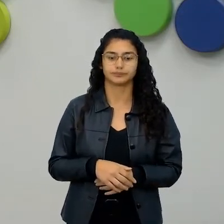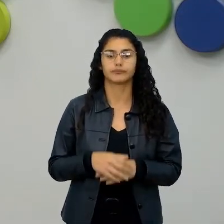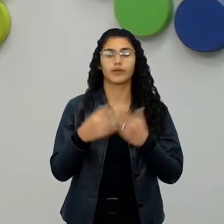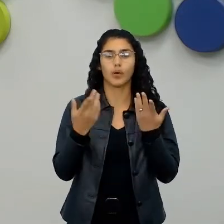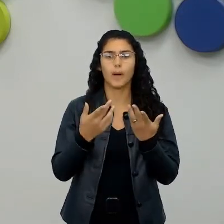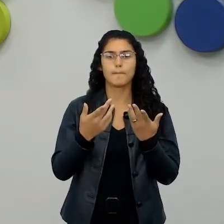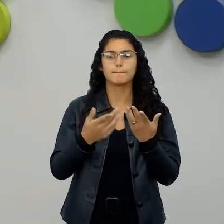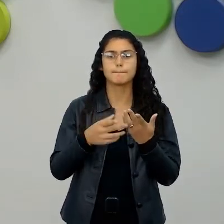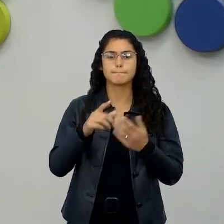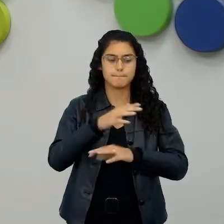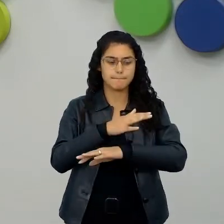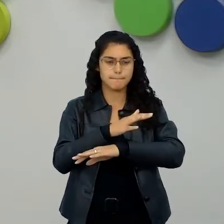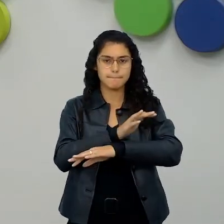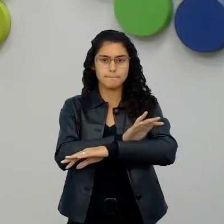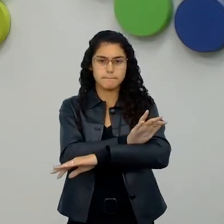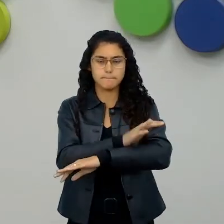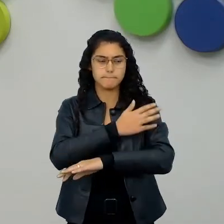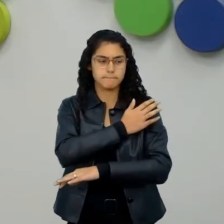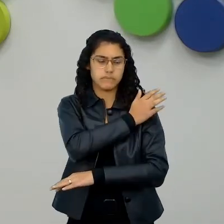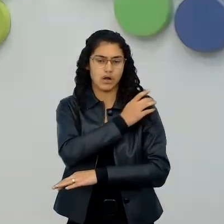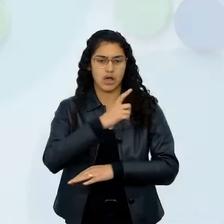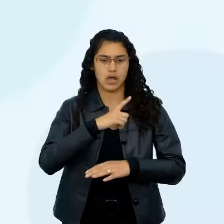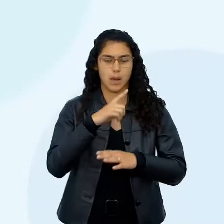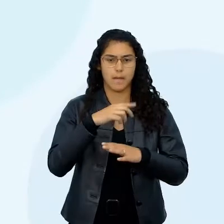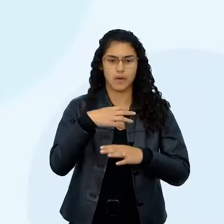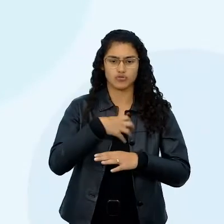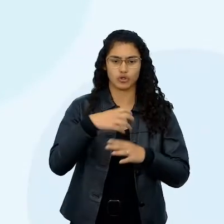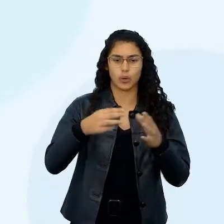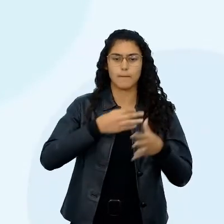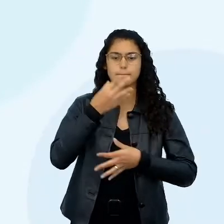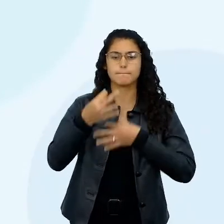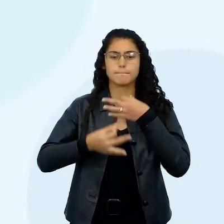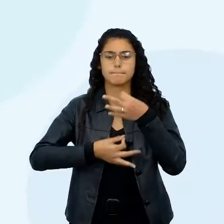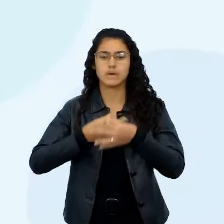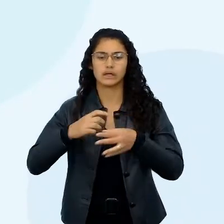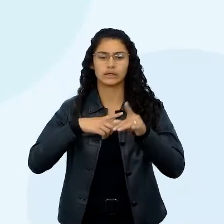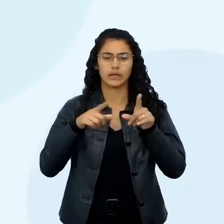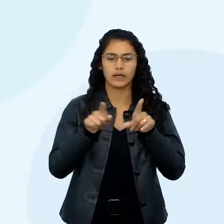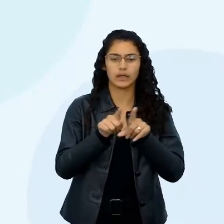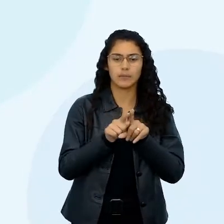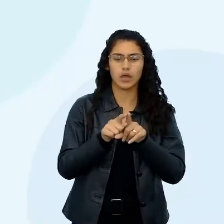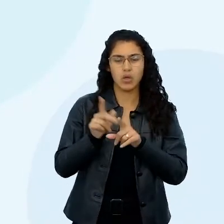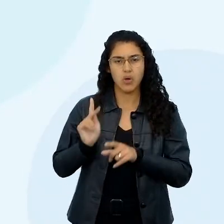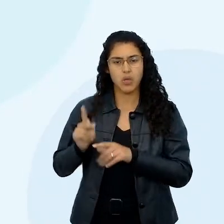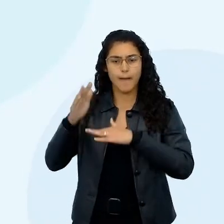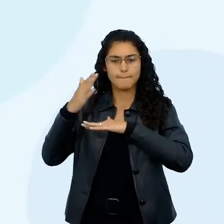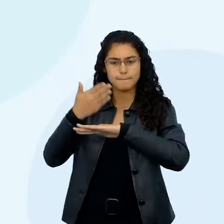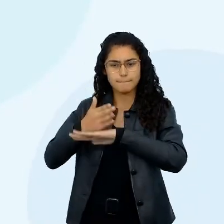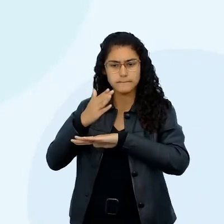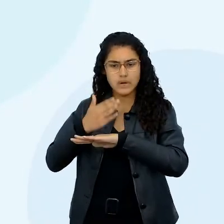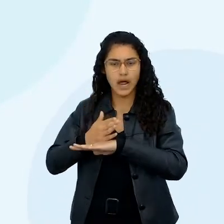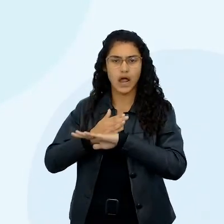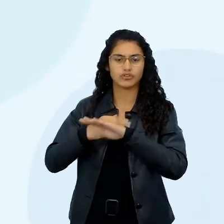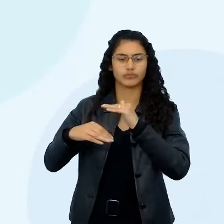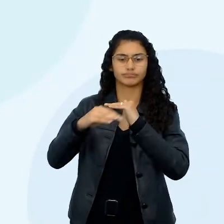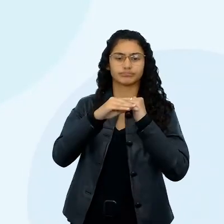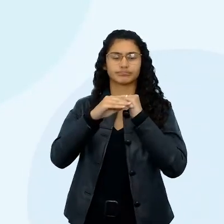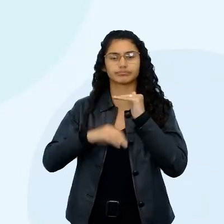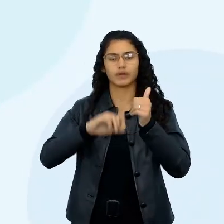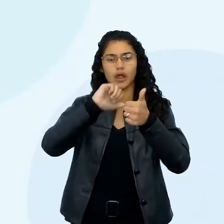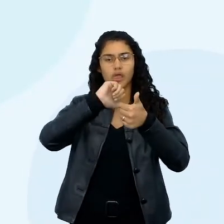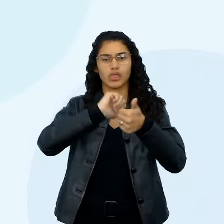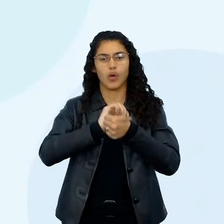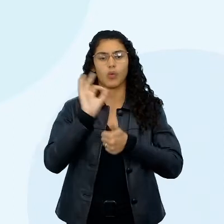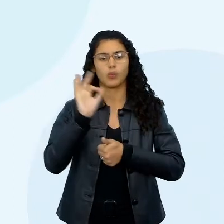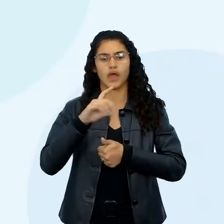Enquanto o preconceito se refere a posturas e opiniões, a discriminação consiste em práticas de desqualificação